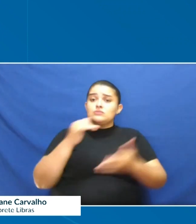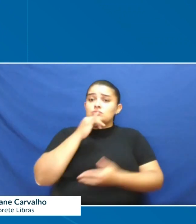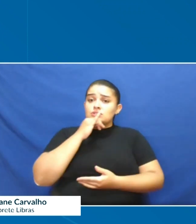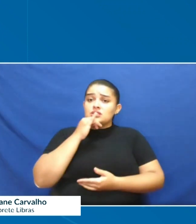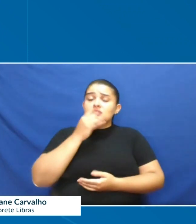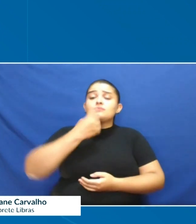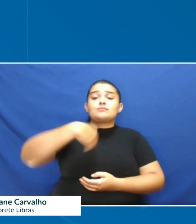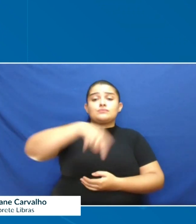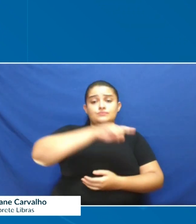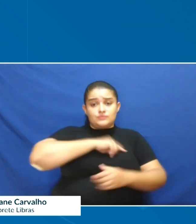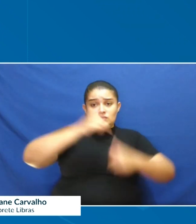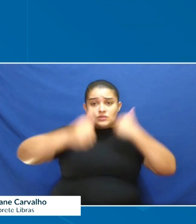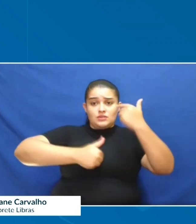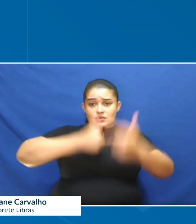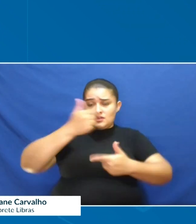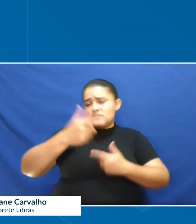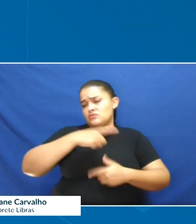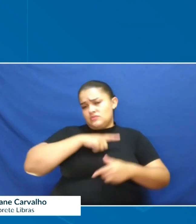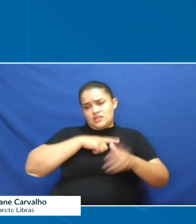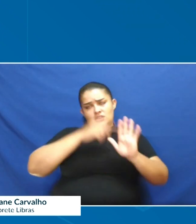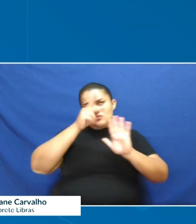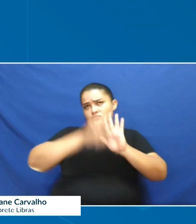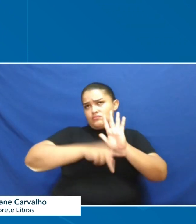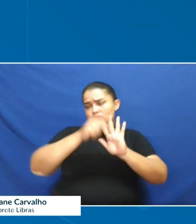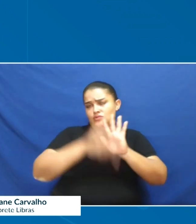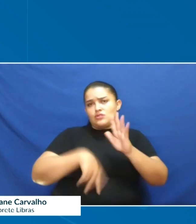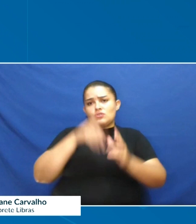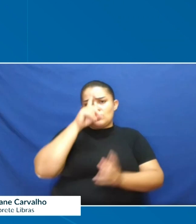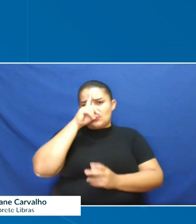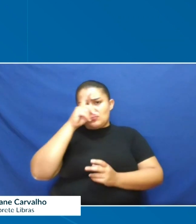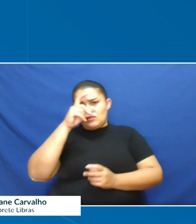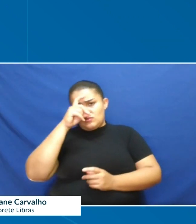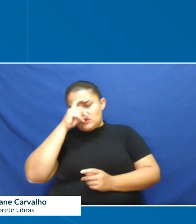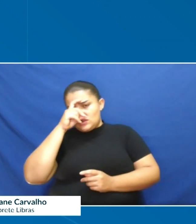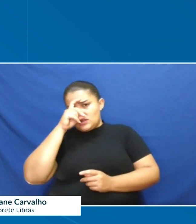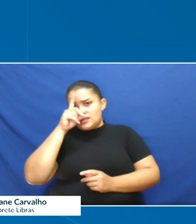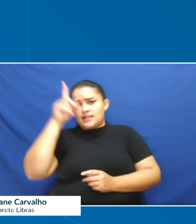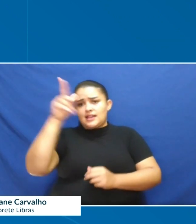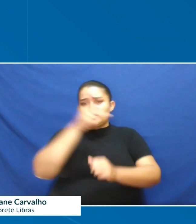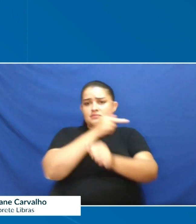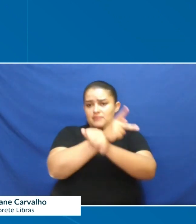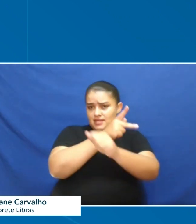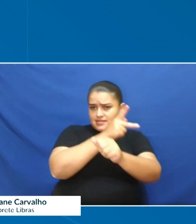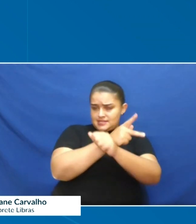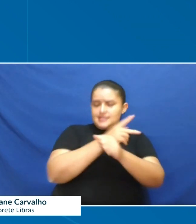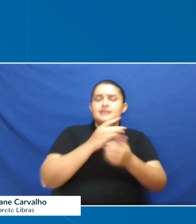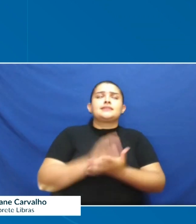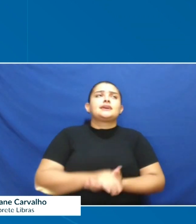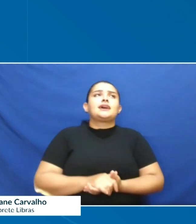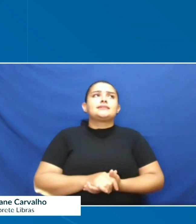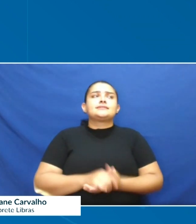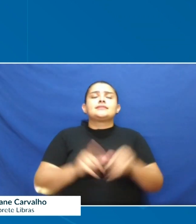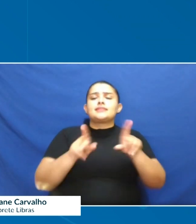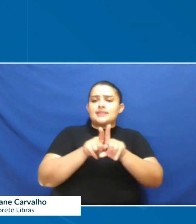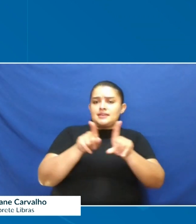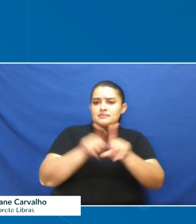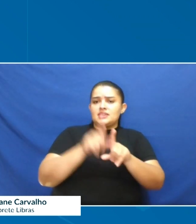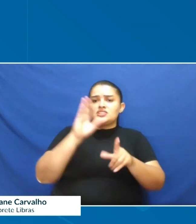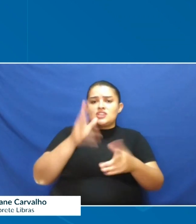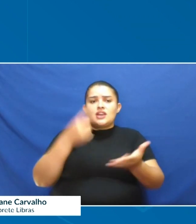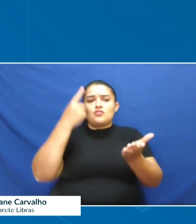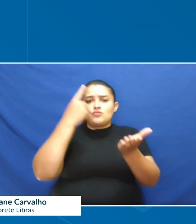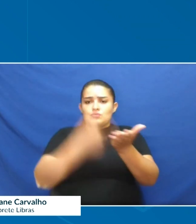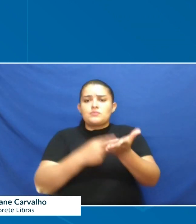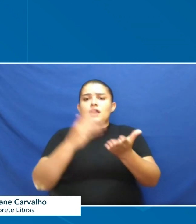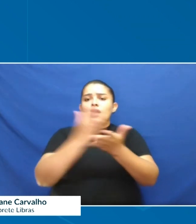trabalhando, eu tenho um projeto com o Hospital de Aparecida. A gente está fechando acordos, a gente já tem algumas